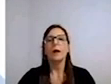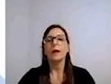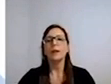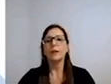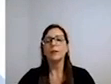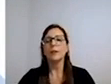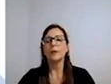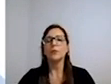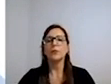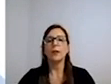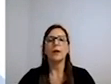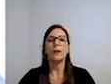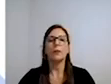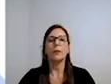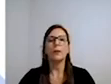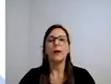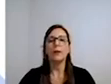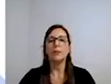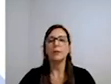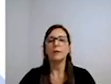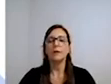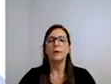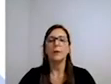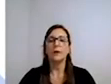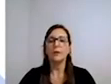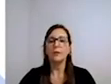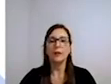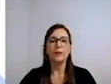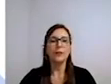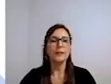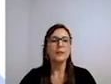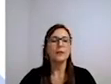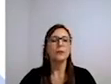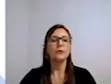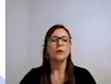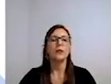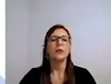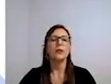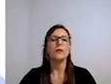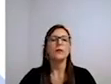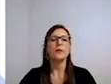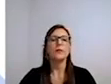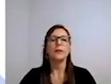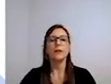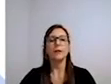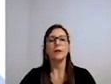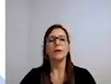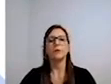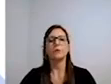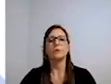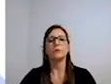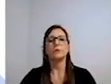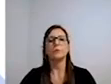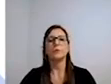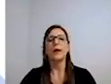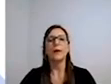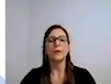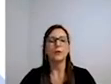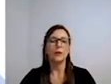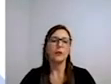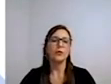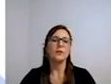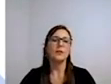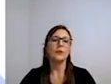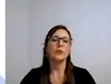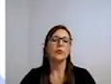Aqui nós temos uma imagem para nossa reflexão. Nós temos aqui, né, um hábito, né, que